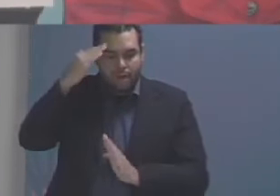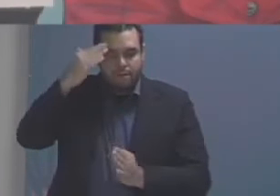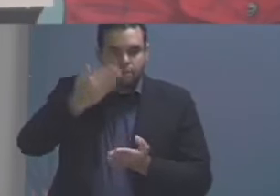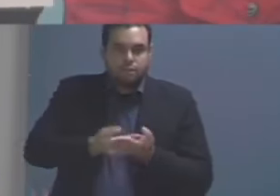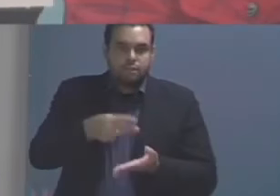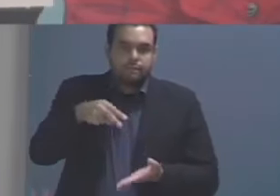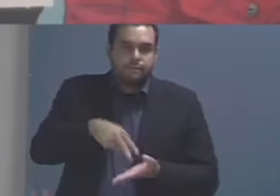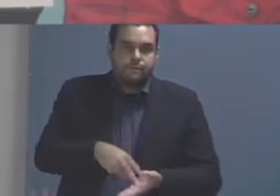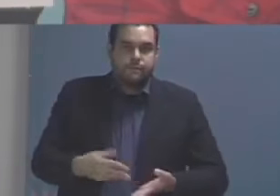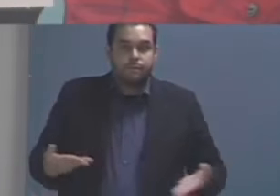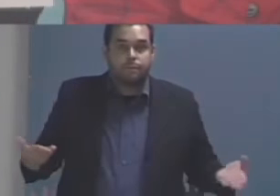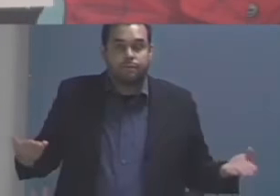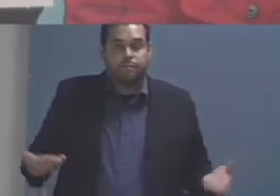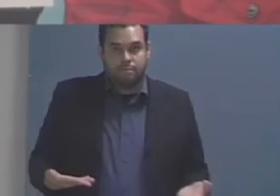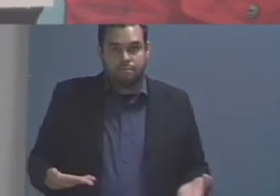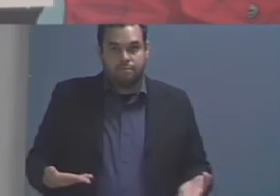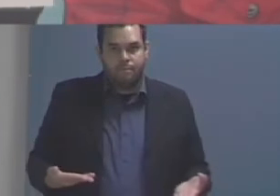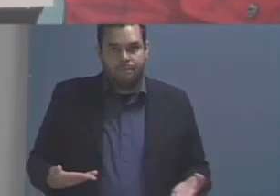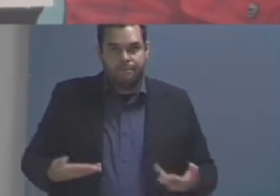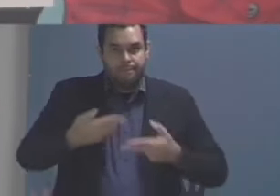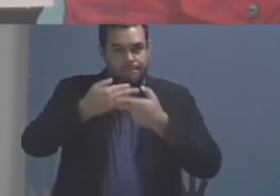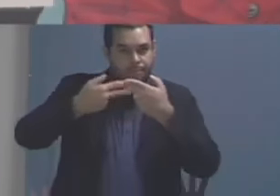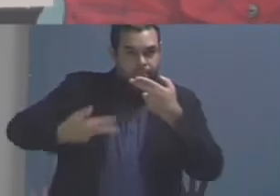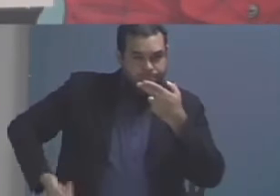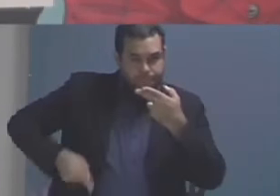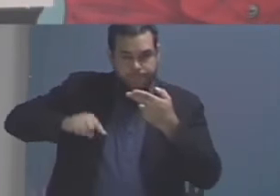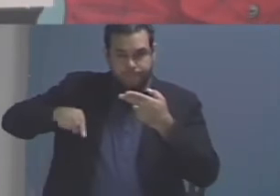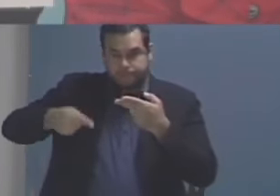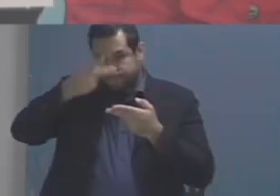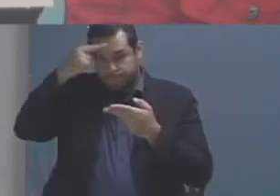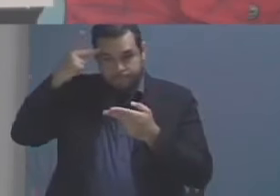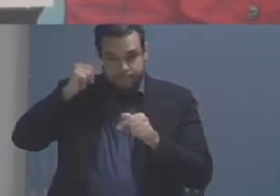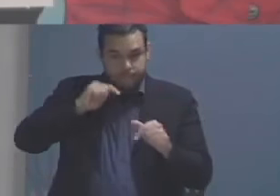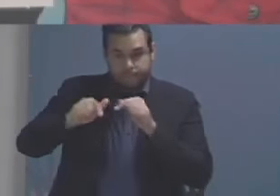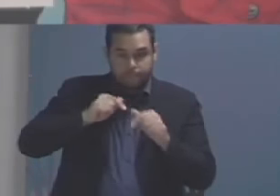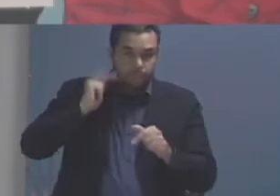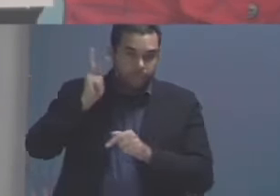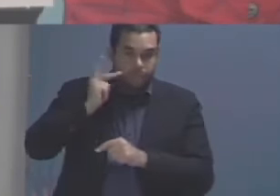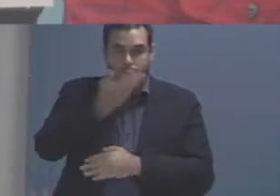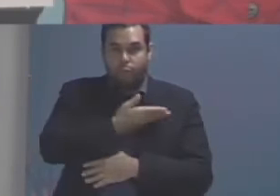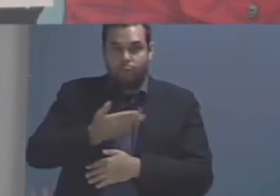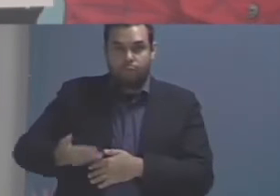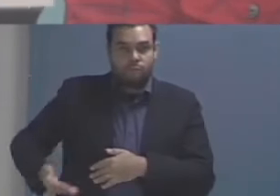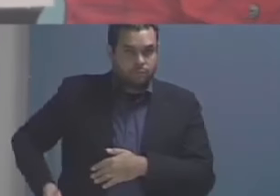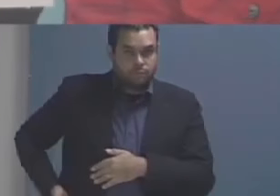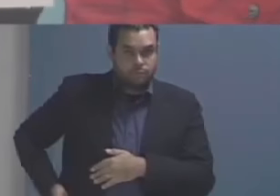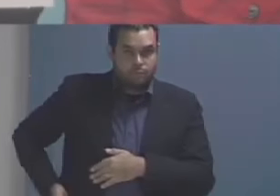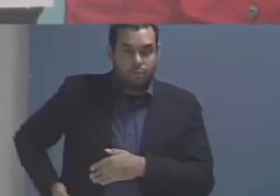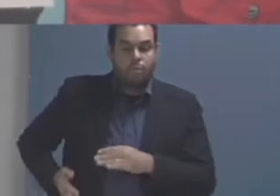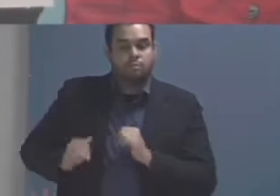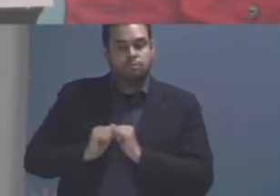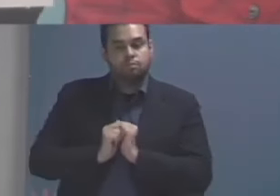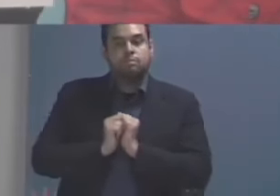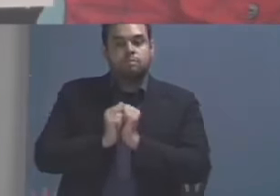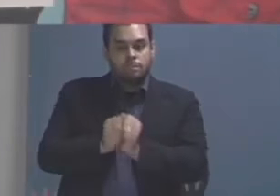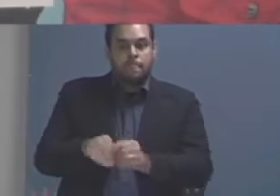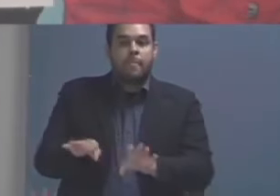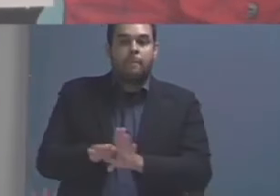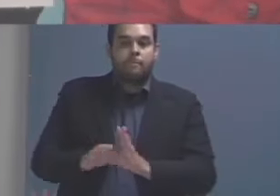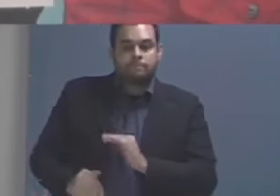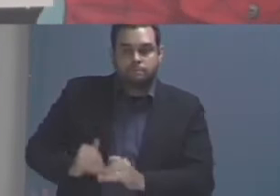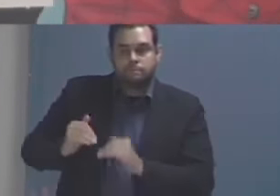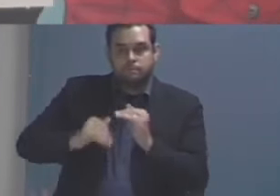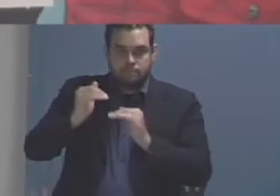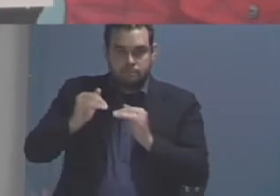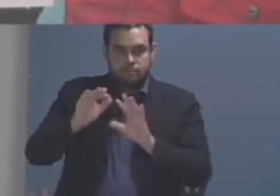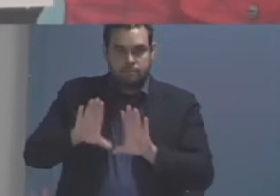pés, por exemplo, em centenas de milhares de pessoas que trabalham nas políticas públicas, fruto, entre outras coisas, do avanço